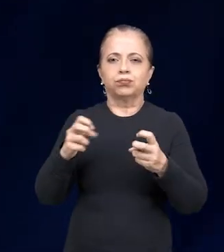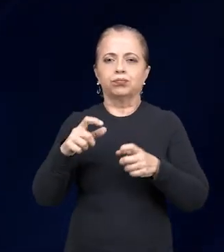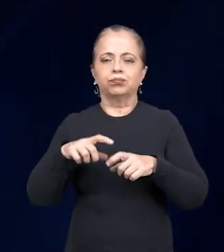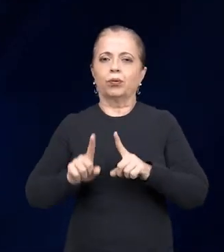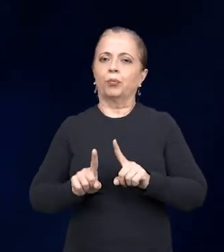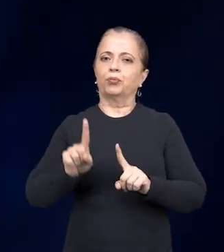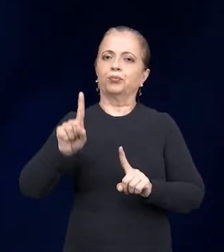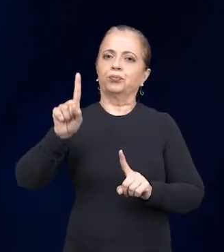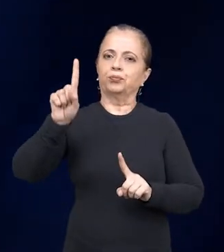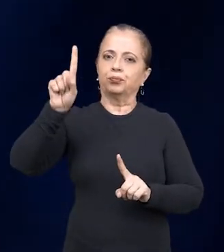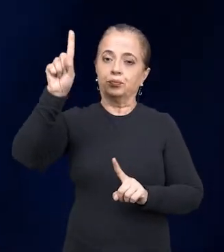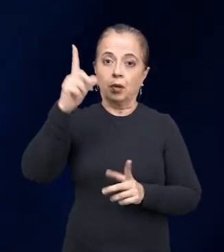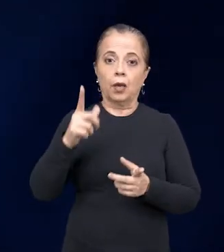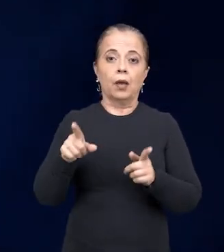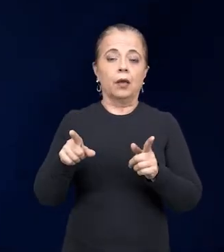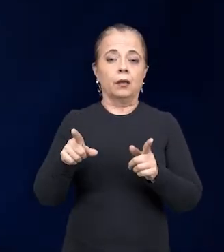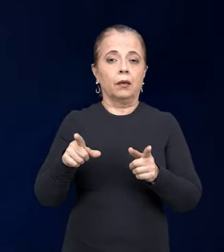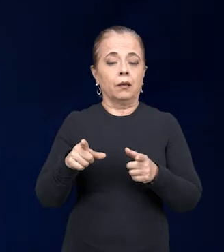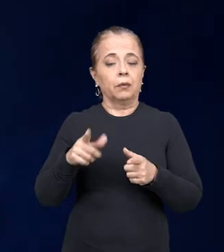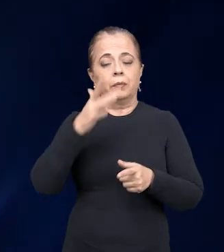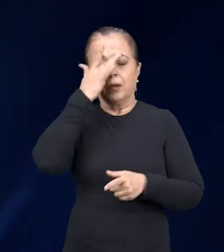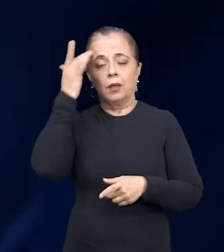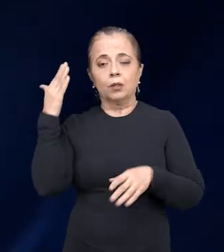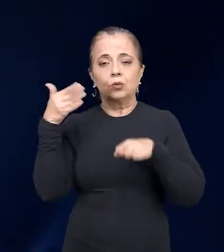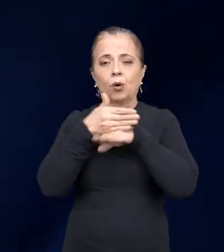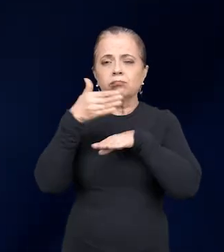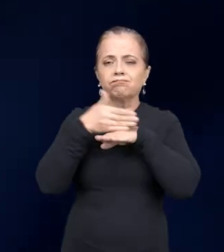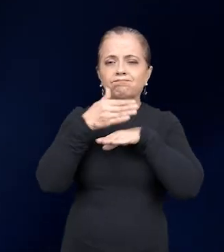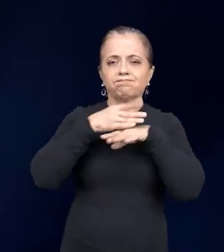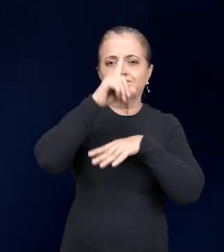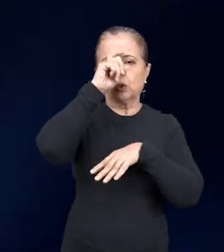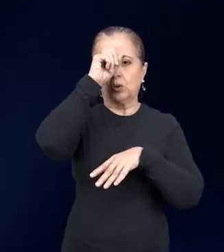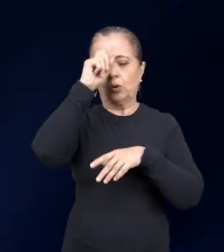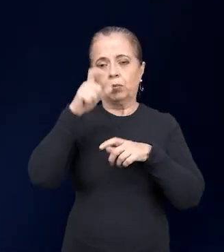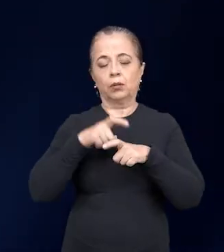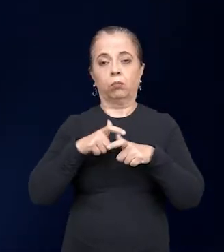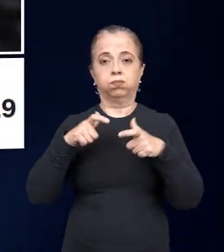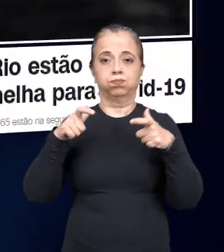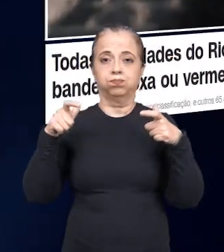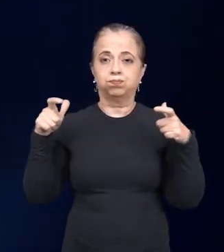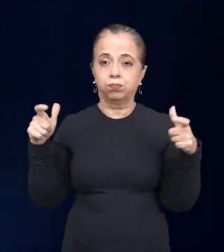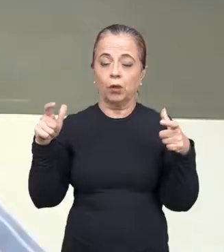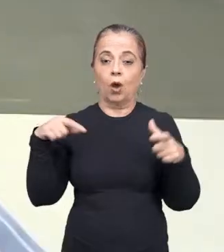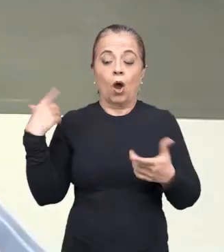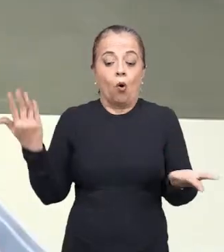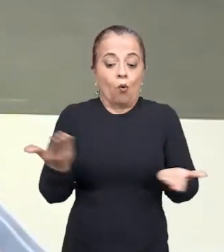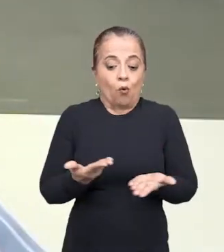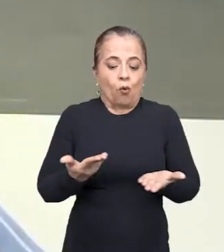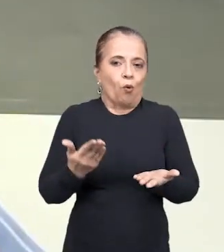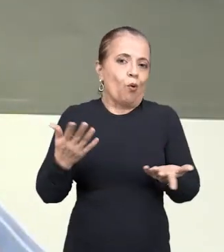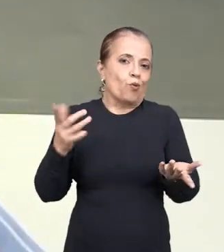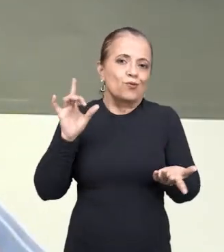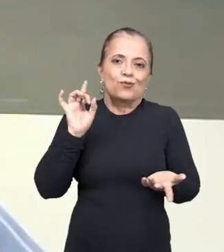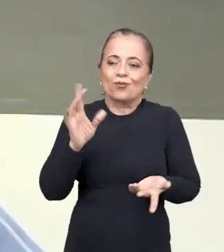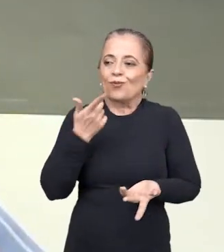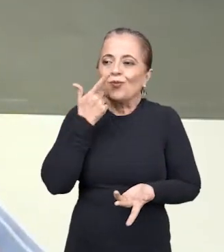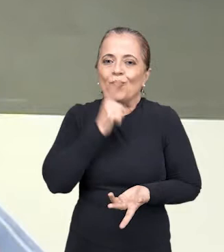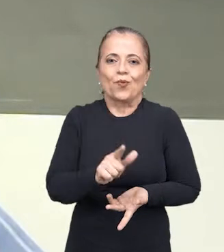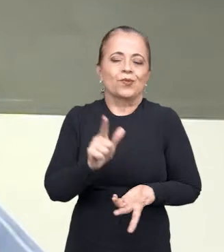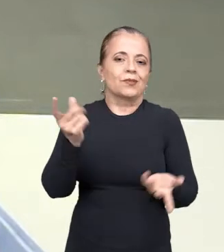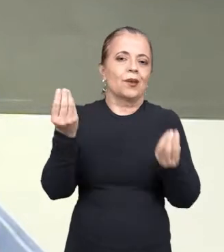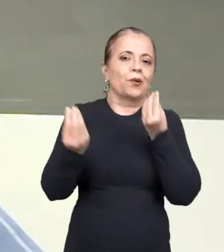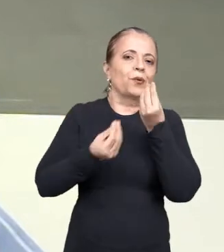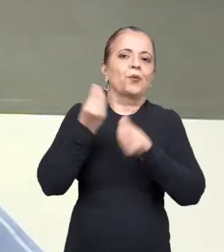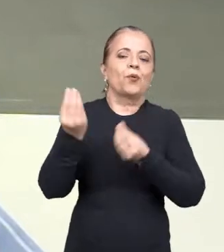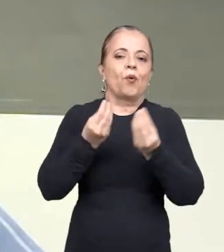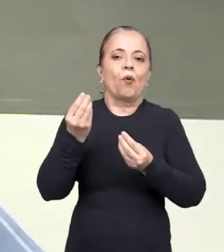do número de pessoas internadas aumentou muito e até hoje a gente não conseguiu encontrar outra forma de